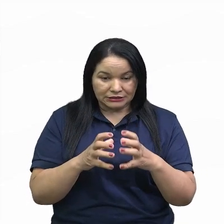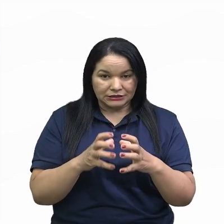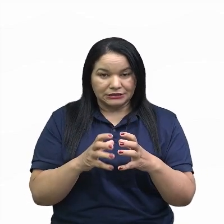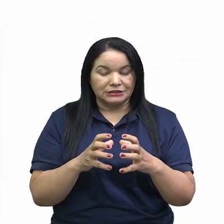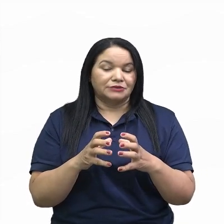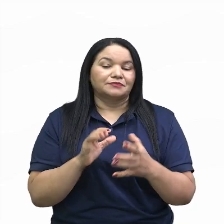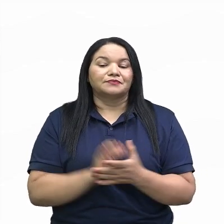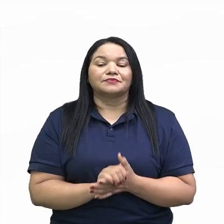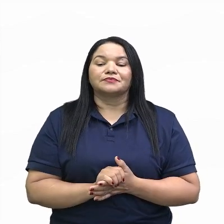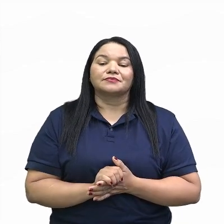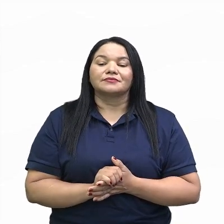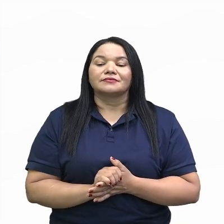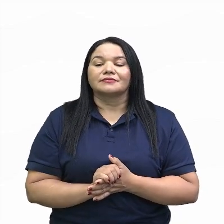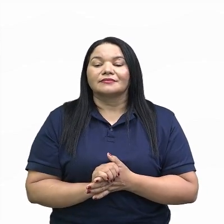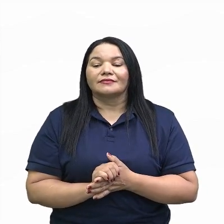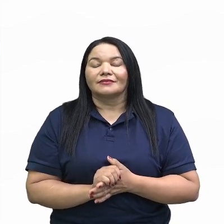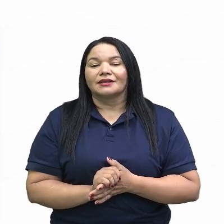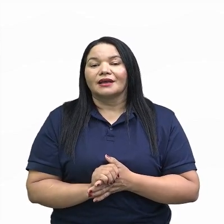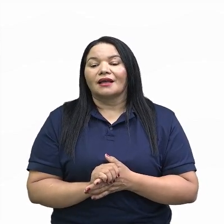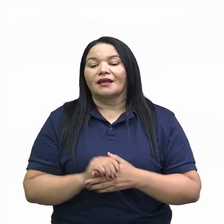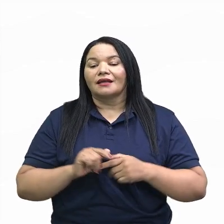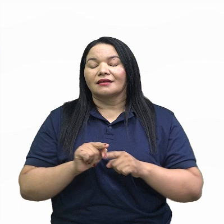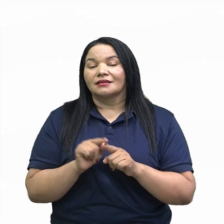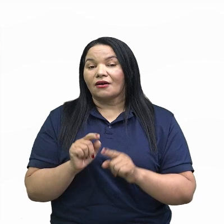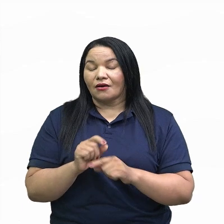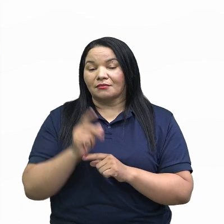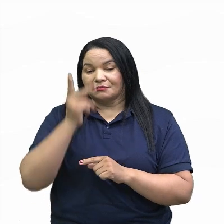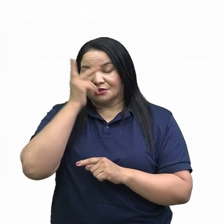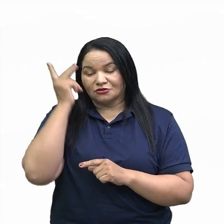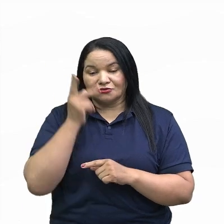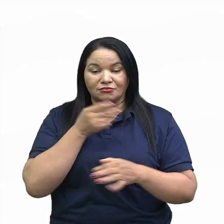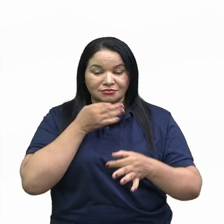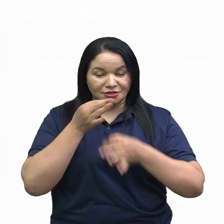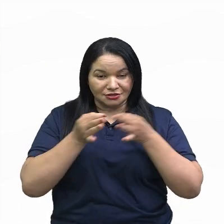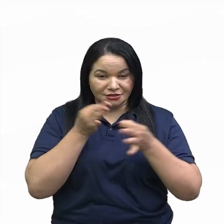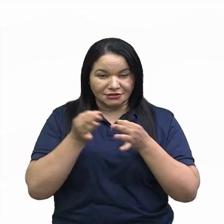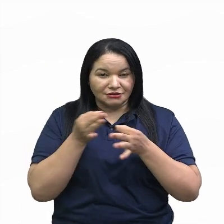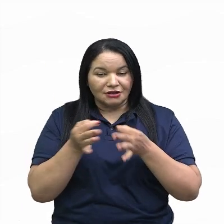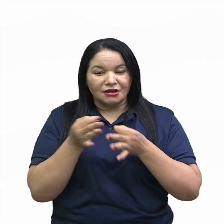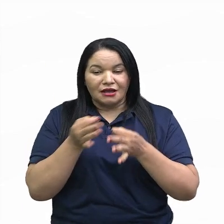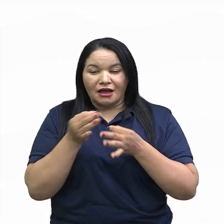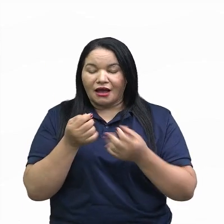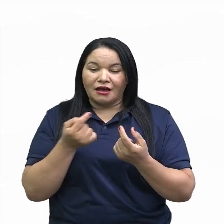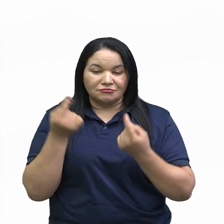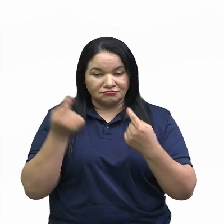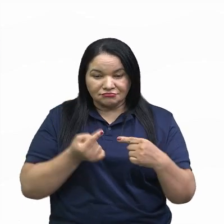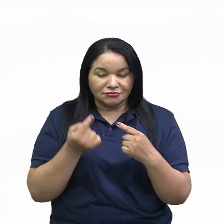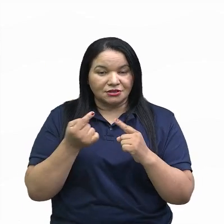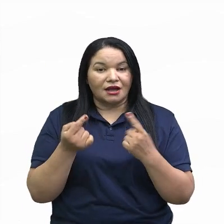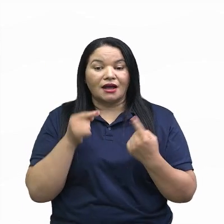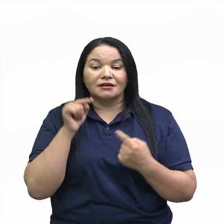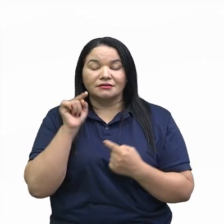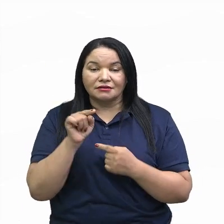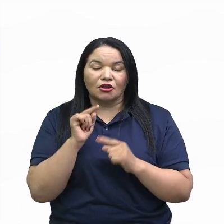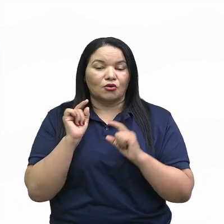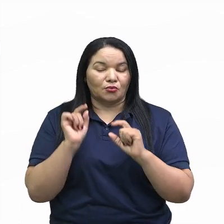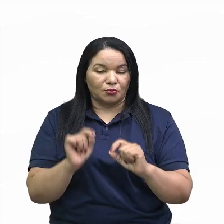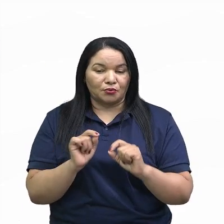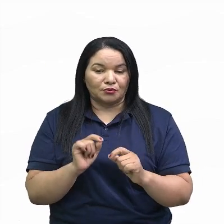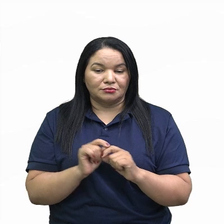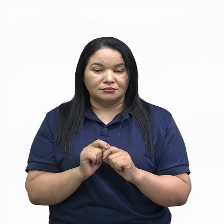geóide. E percebo que a pessoa que fez esse movimento argumentativo de negociação, ela se posiciona aí de